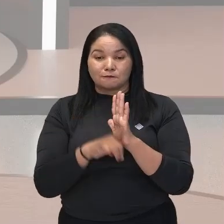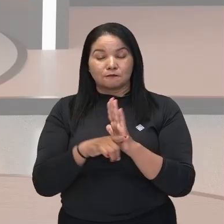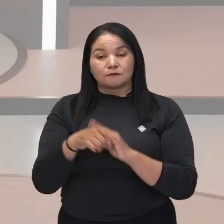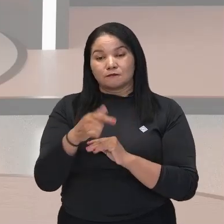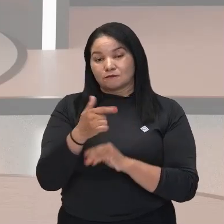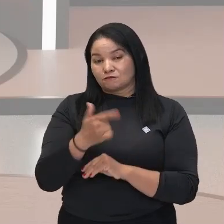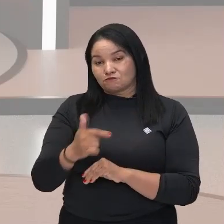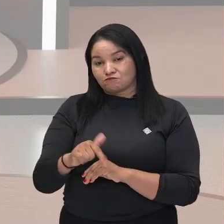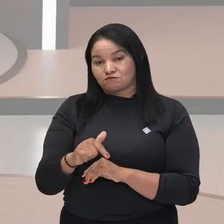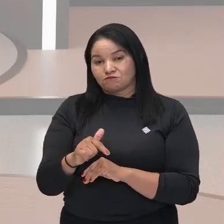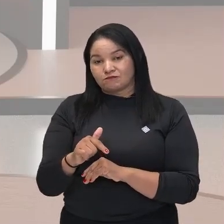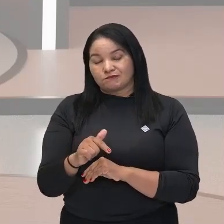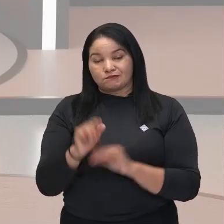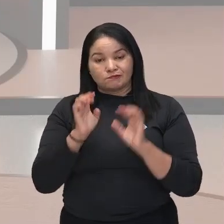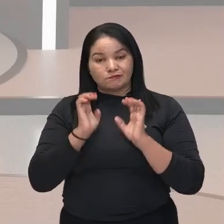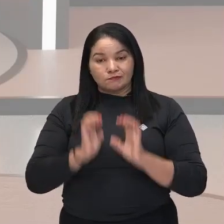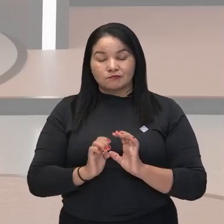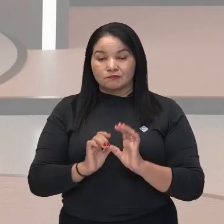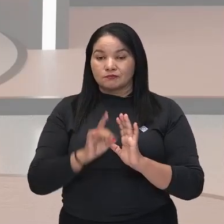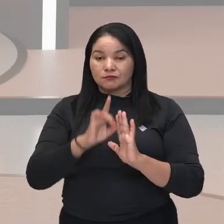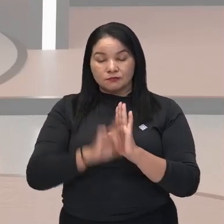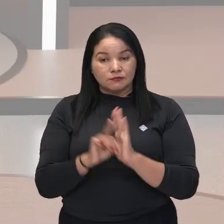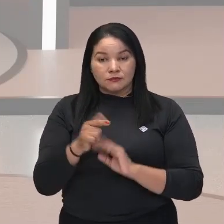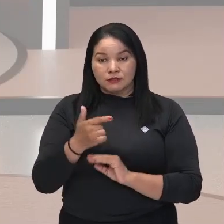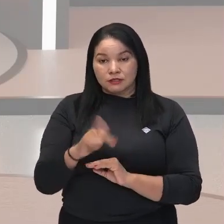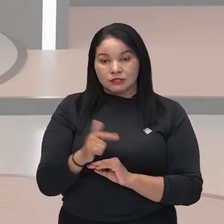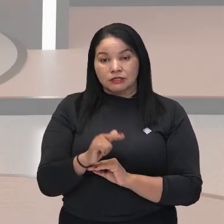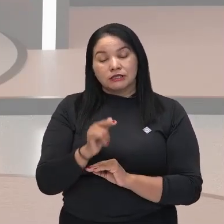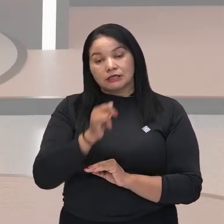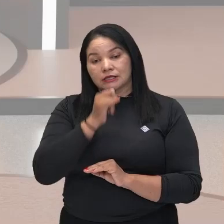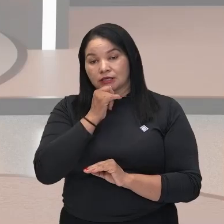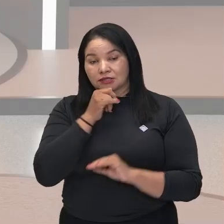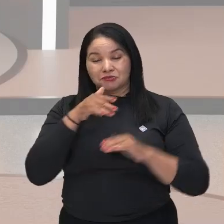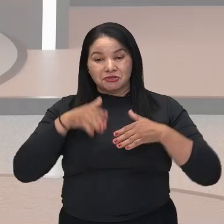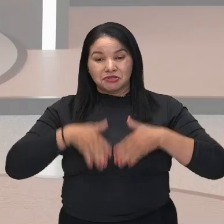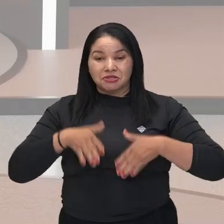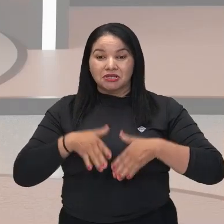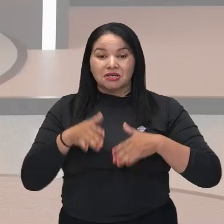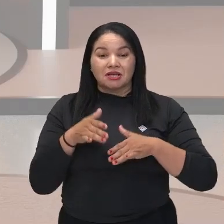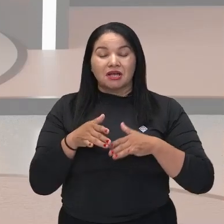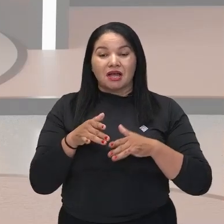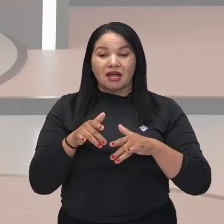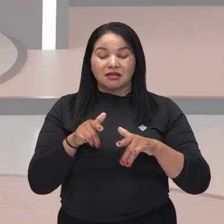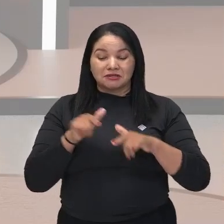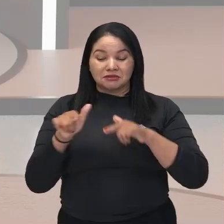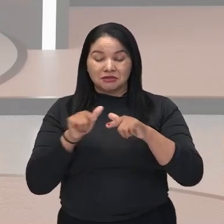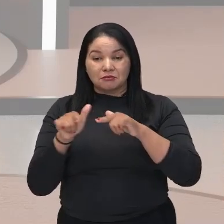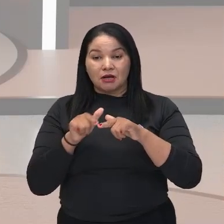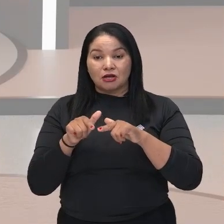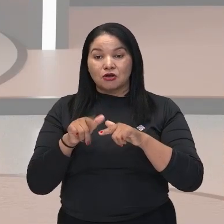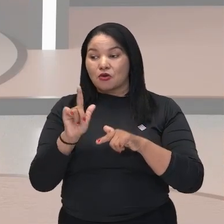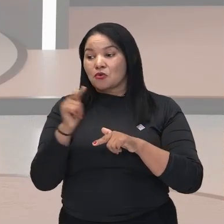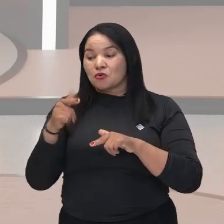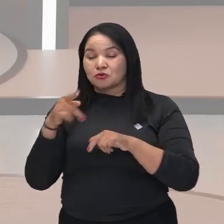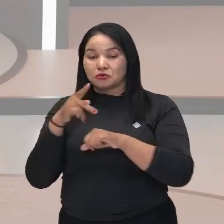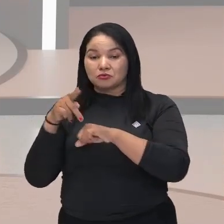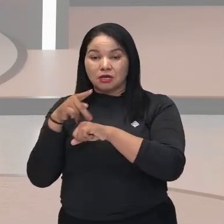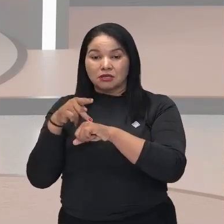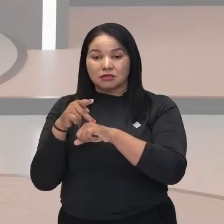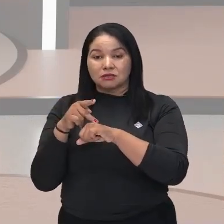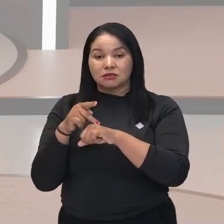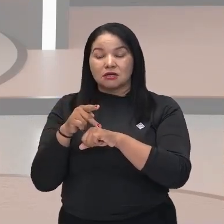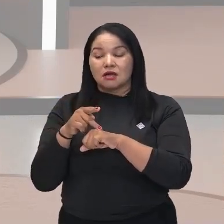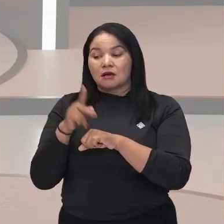né? Como cidadãos. Por exemplo, em Israel vai se empregar uma mão de obra palestina. Vocês podem